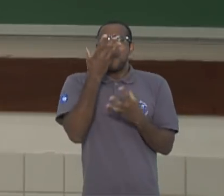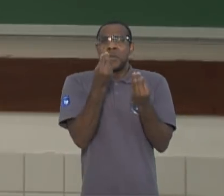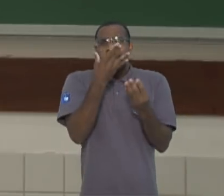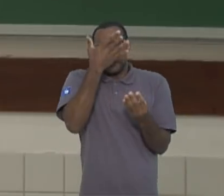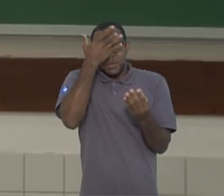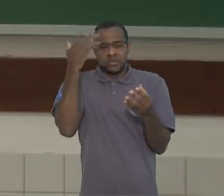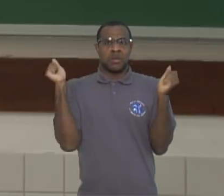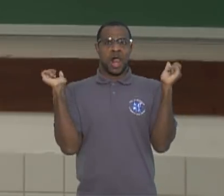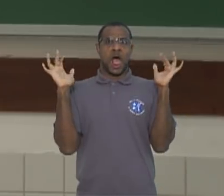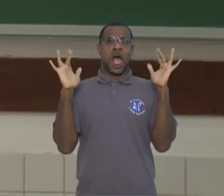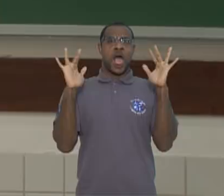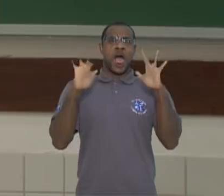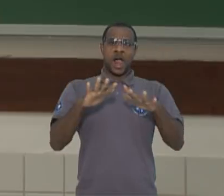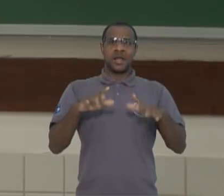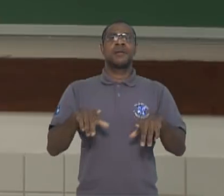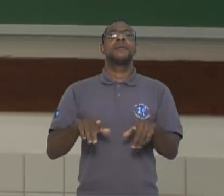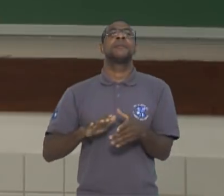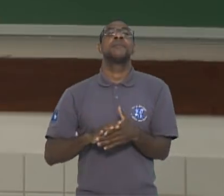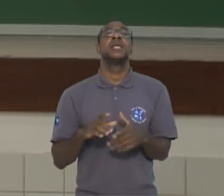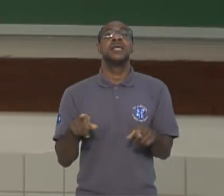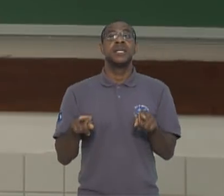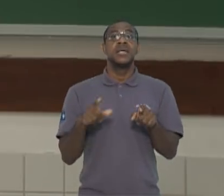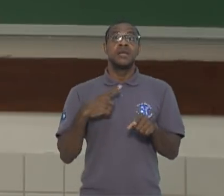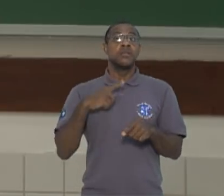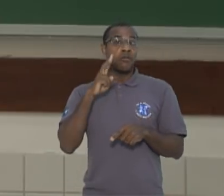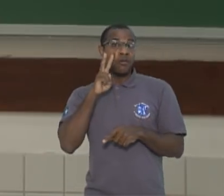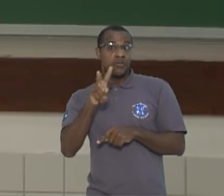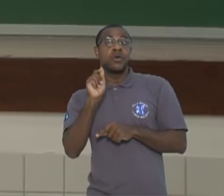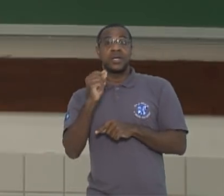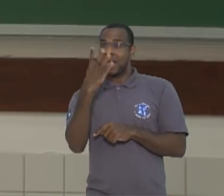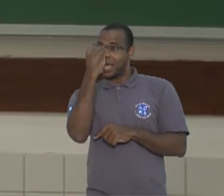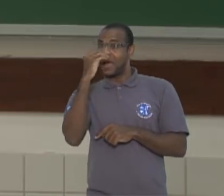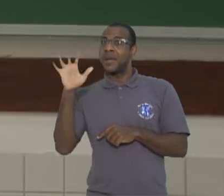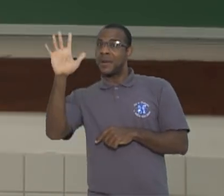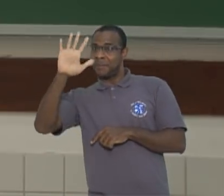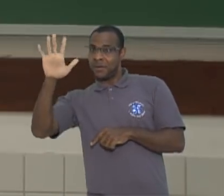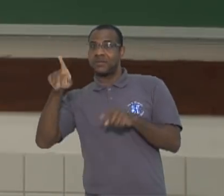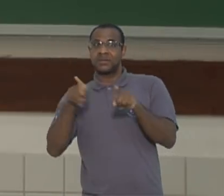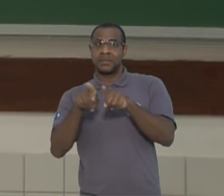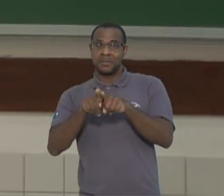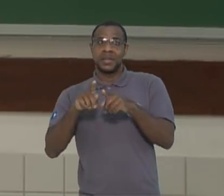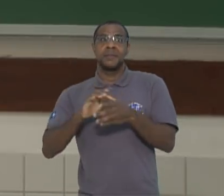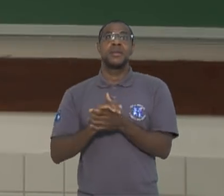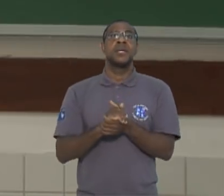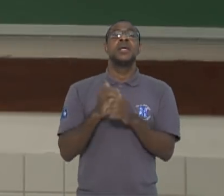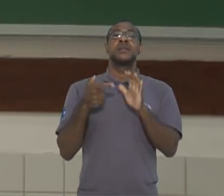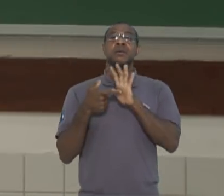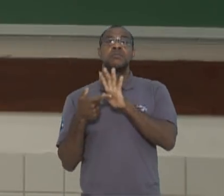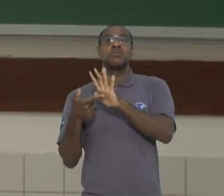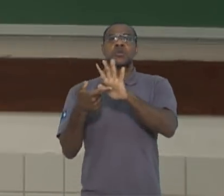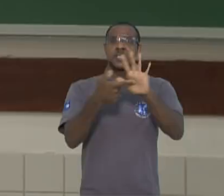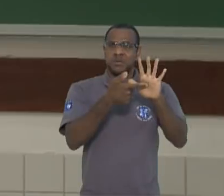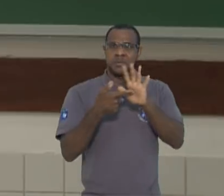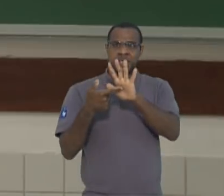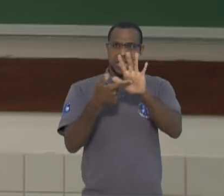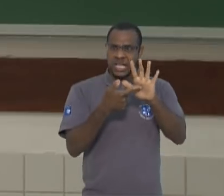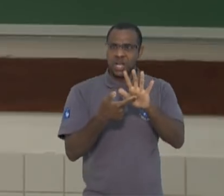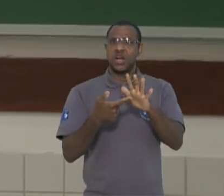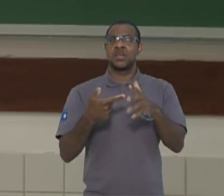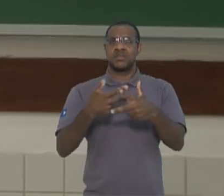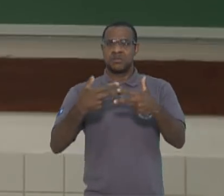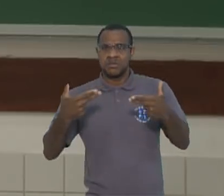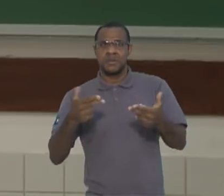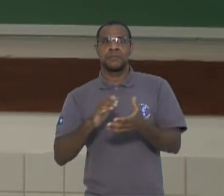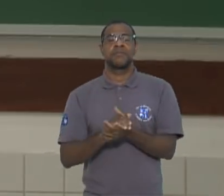olhar a imagem dele, tá? E também eles utilizavam, né, de animais nas apresentações. Será que continua assim?